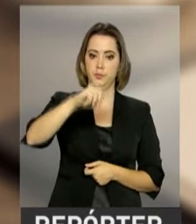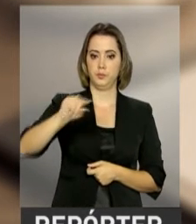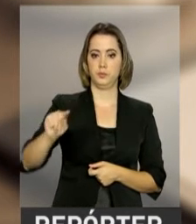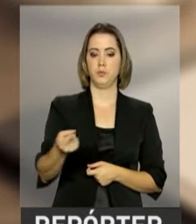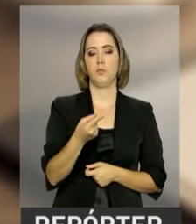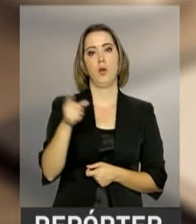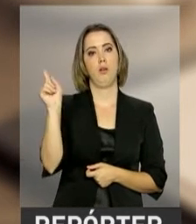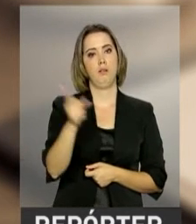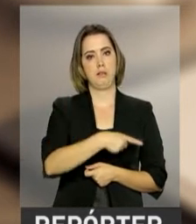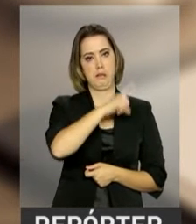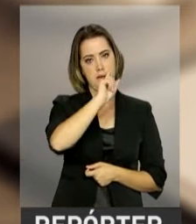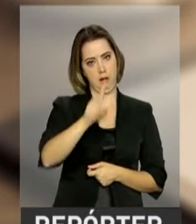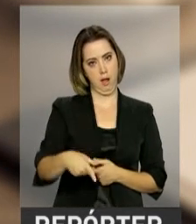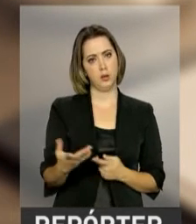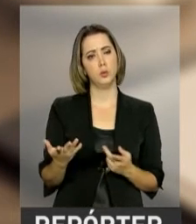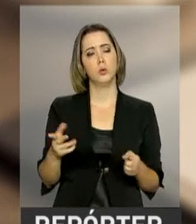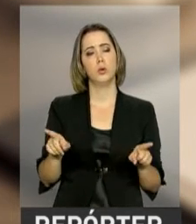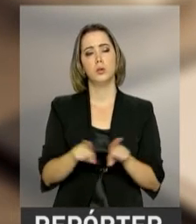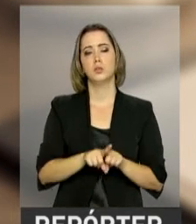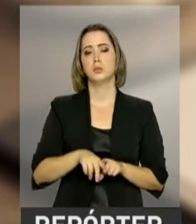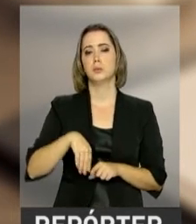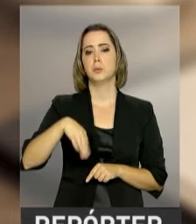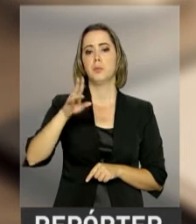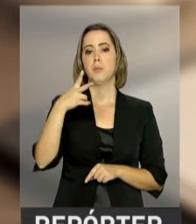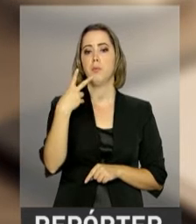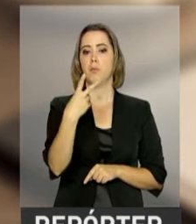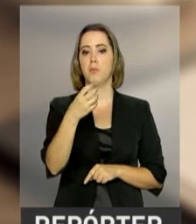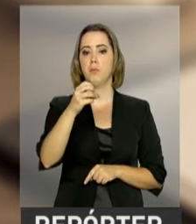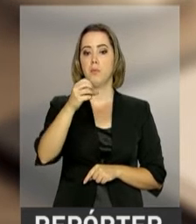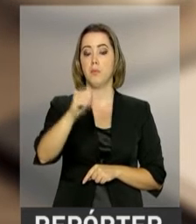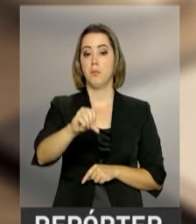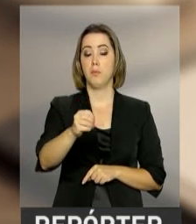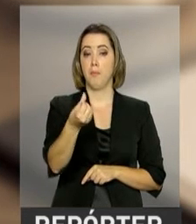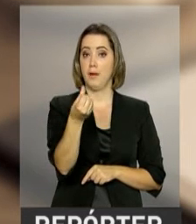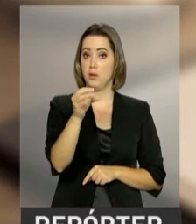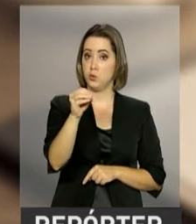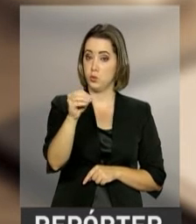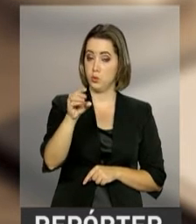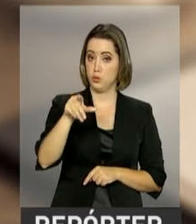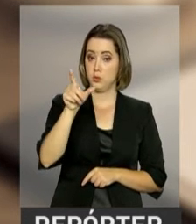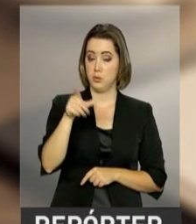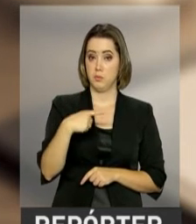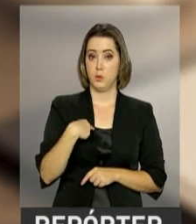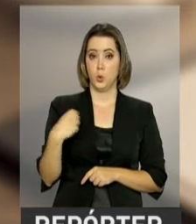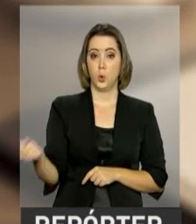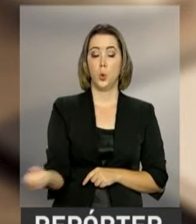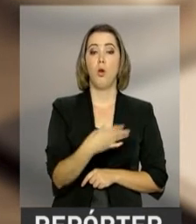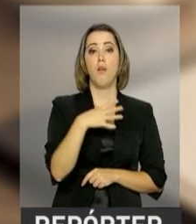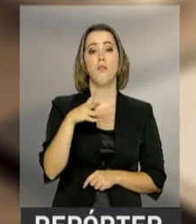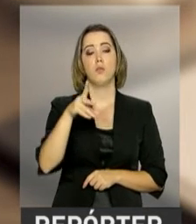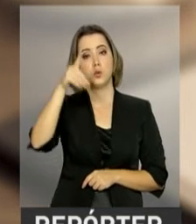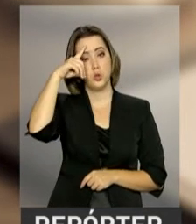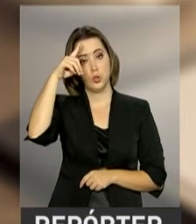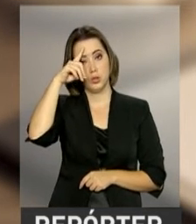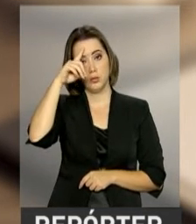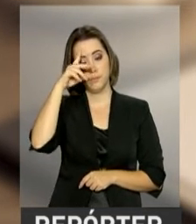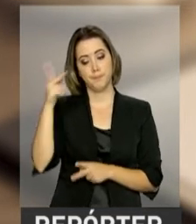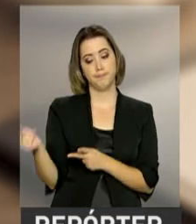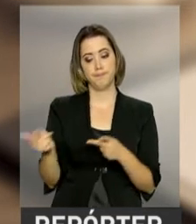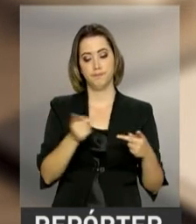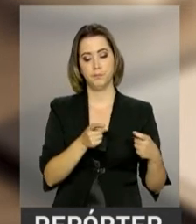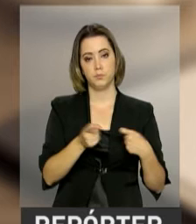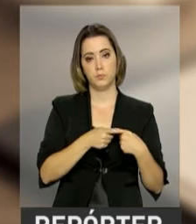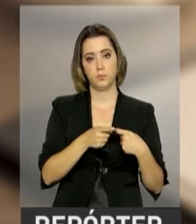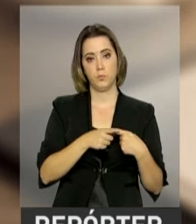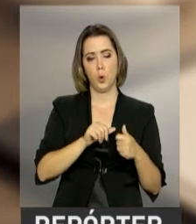da perícia mais de 2.600 tiveram data remarcada 547 foram convertidos em auxílios